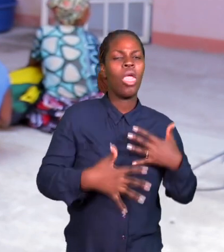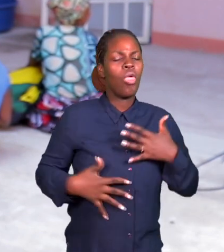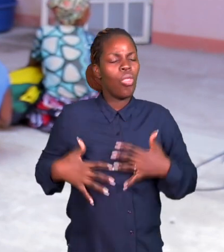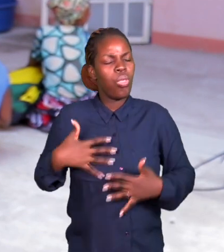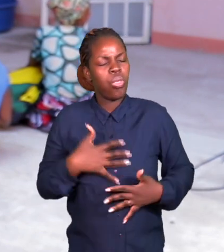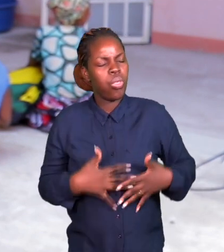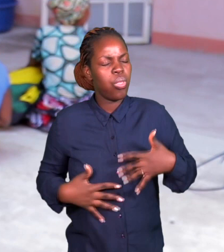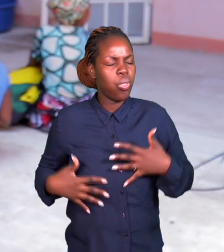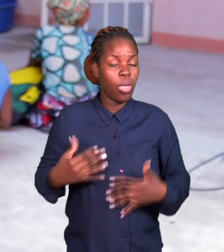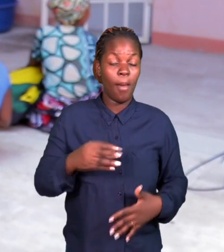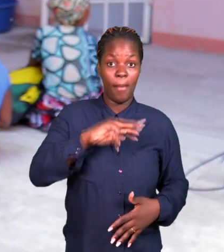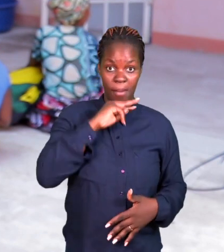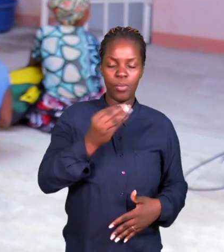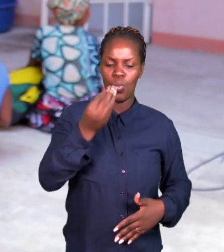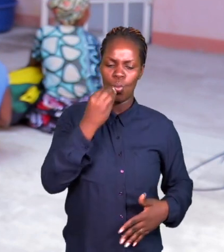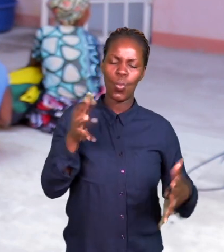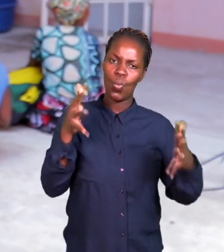mais, porque também é uma das razões,